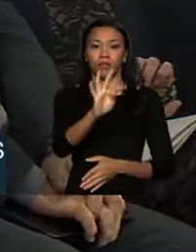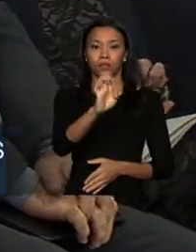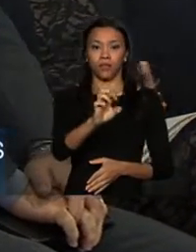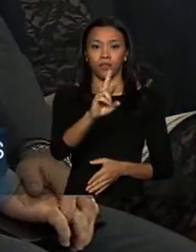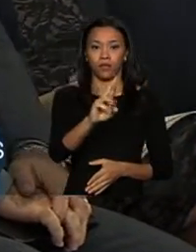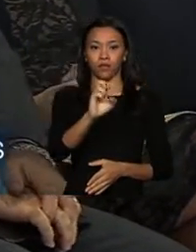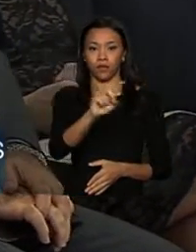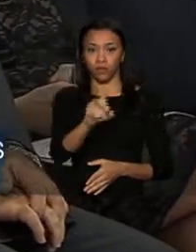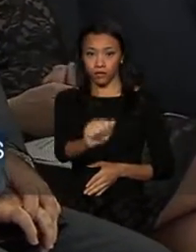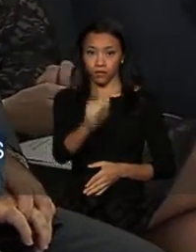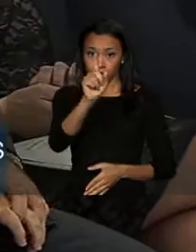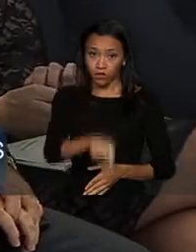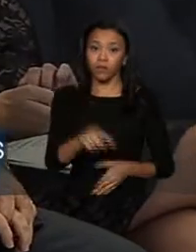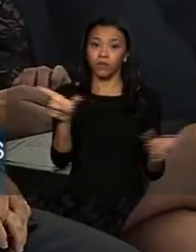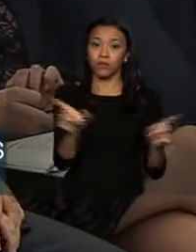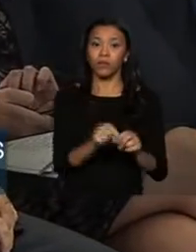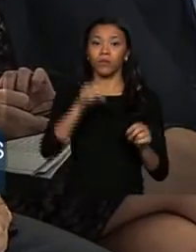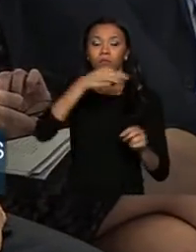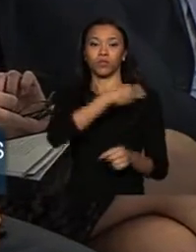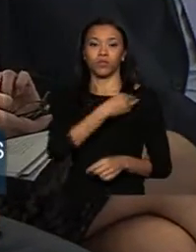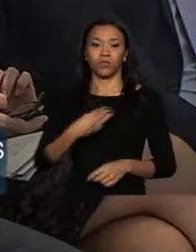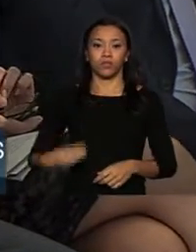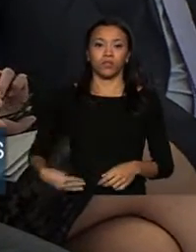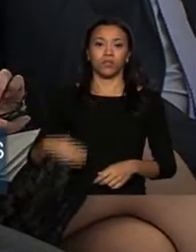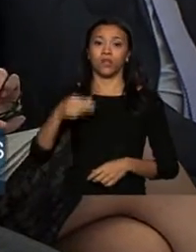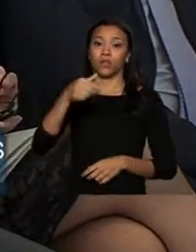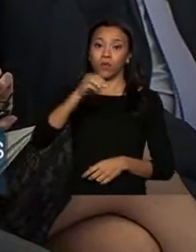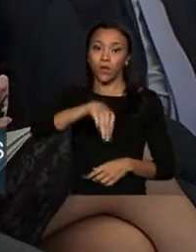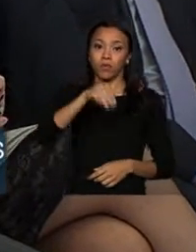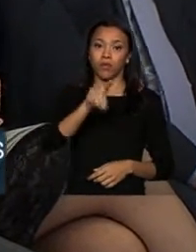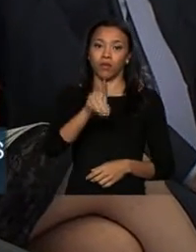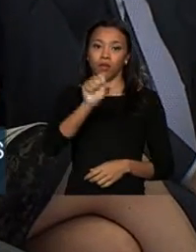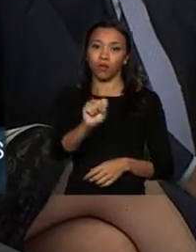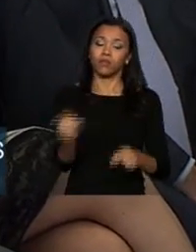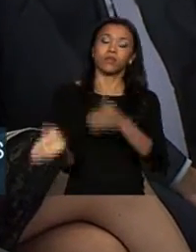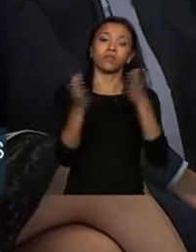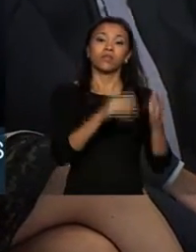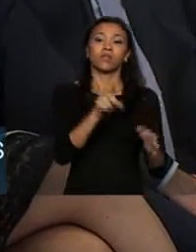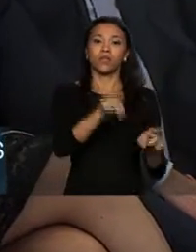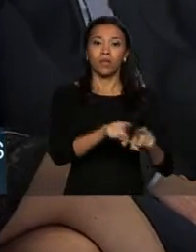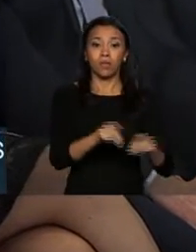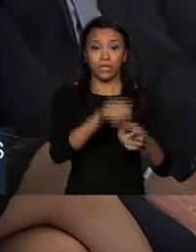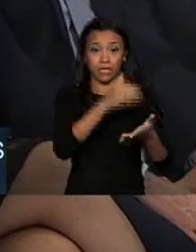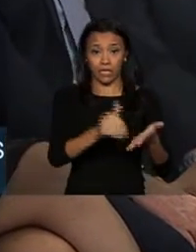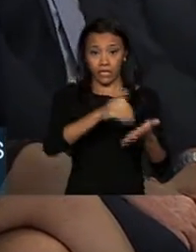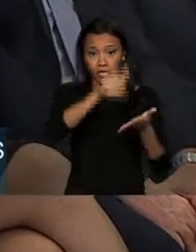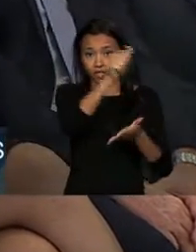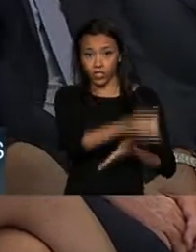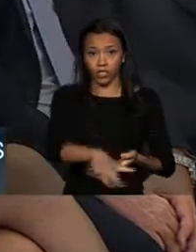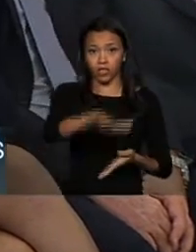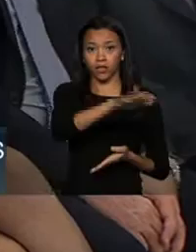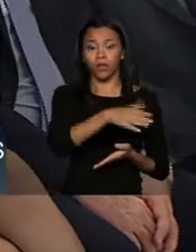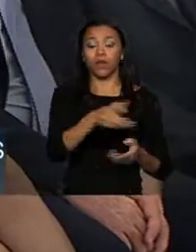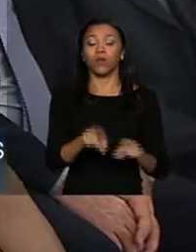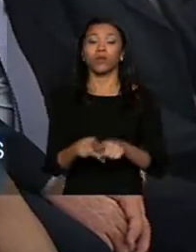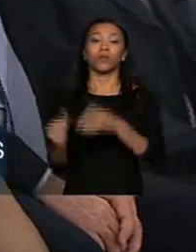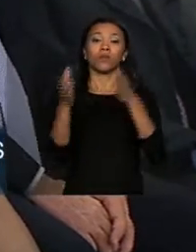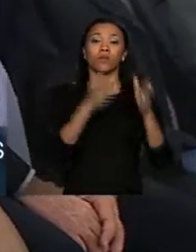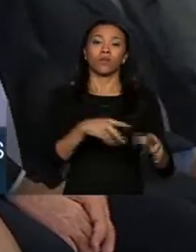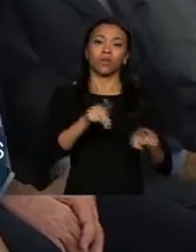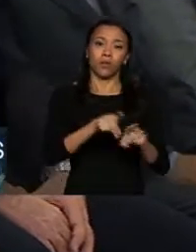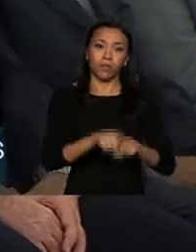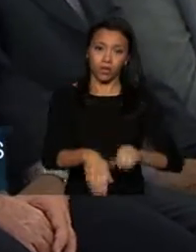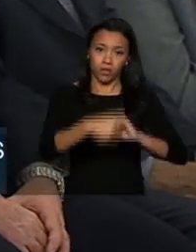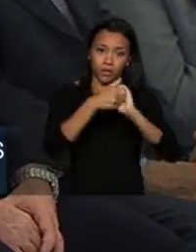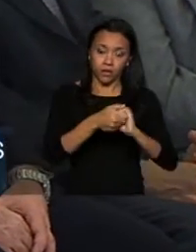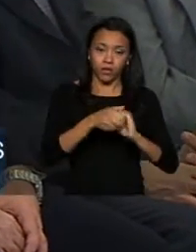Social e Combate à Fome, Miguel Rosseto, da Secretaria-Geral, General José Elito, do Gabinete de